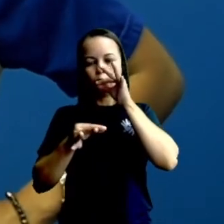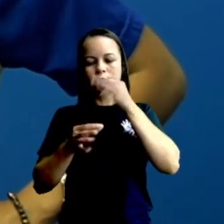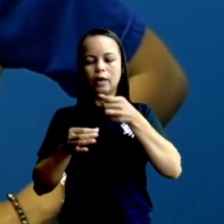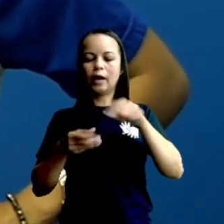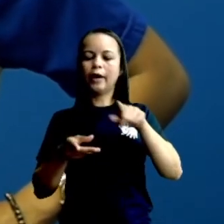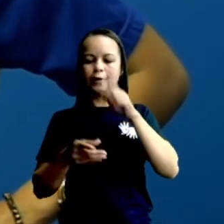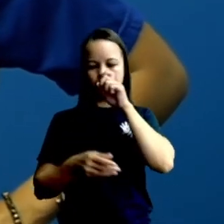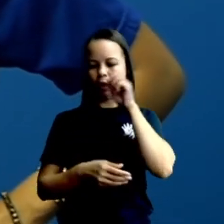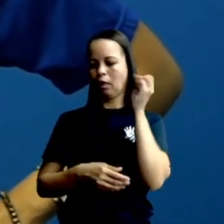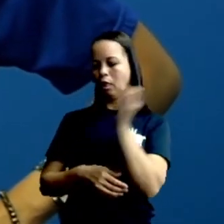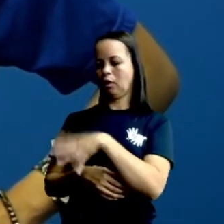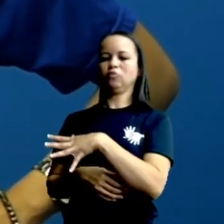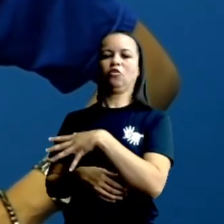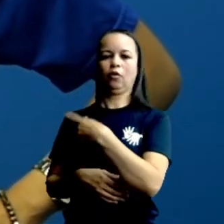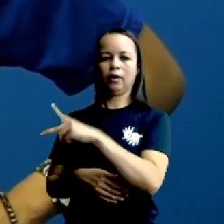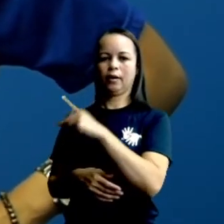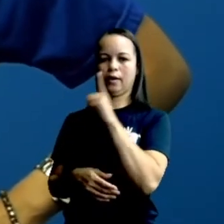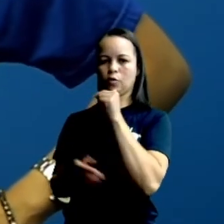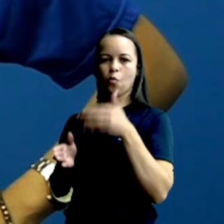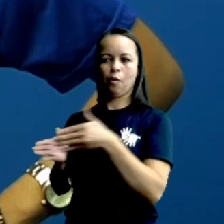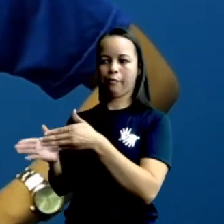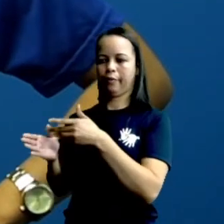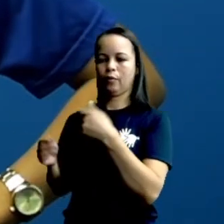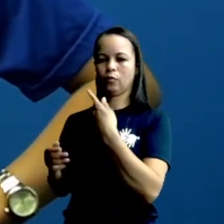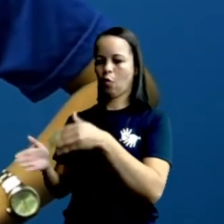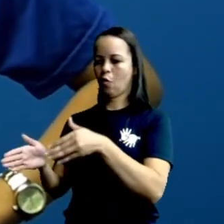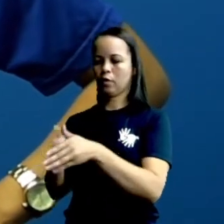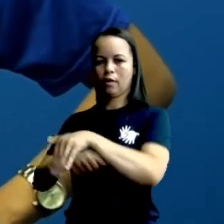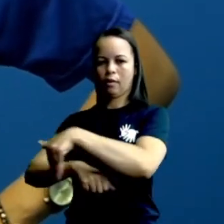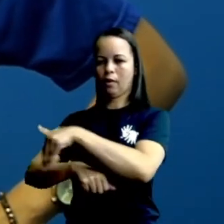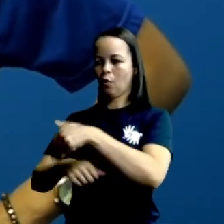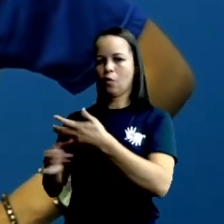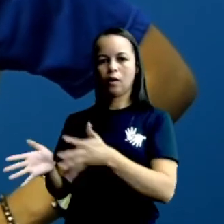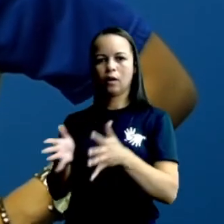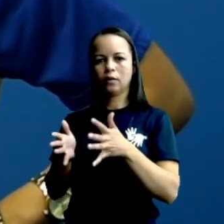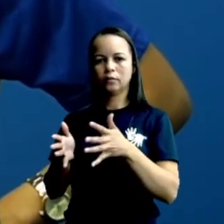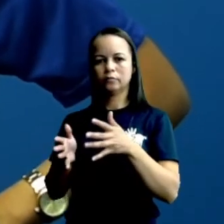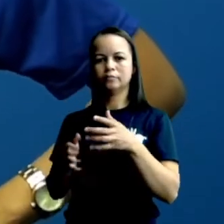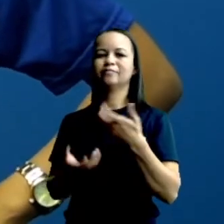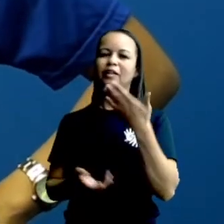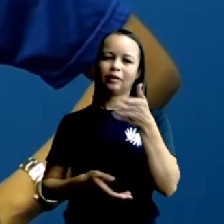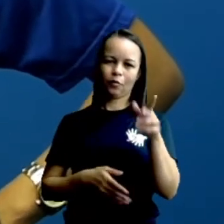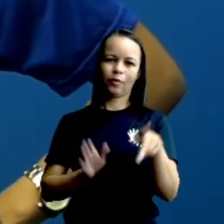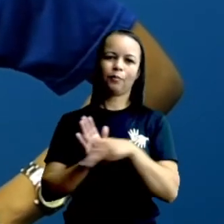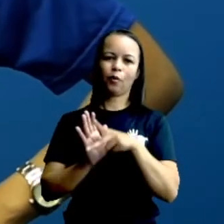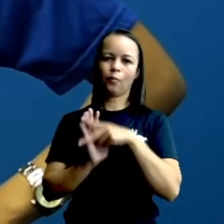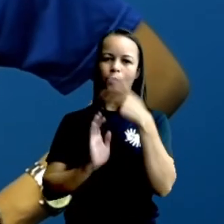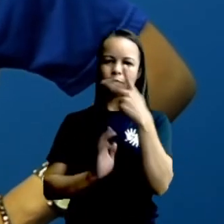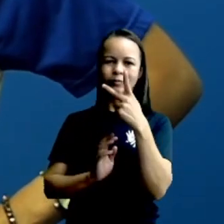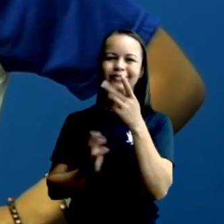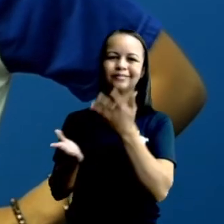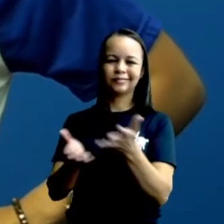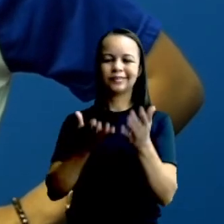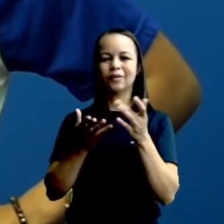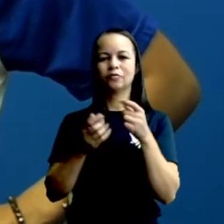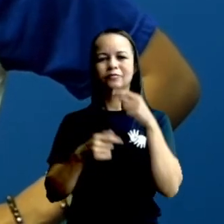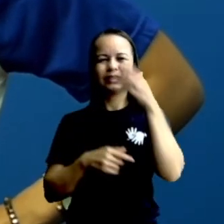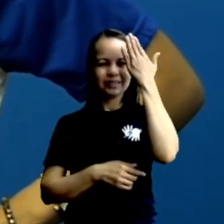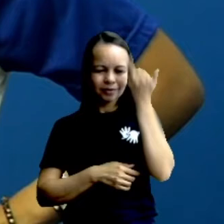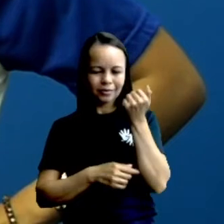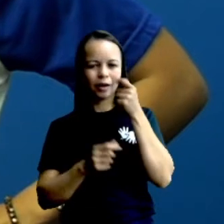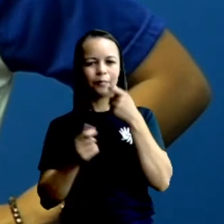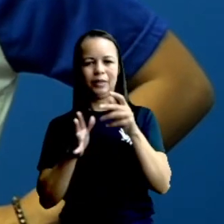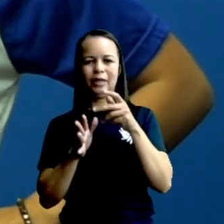rio, aquilo foi proposital, minha gente. Porque você sabe que aquele canudo que você já vai descartar não é para jogar